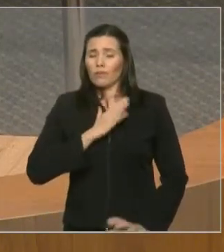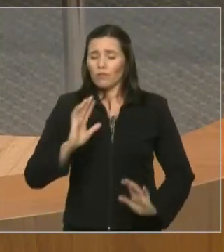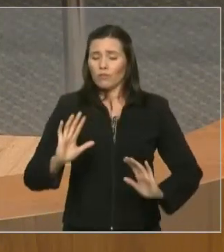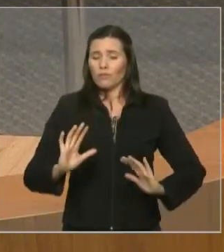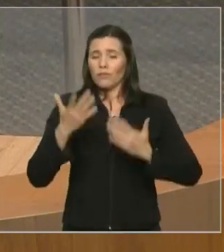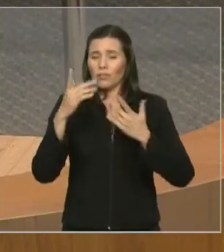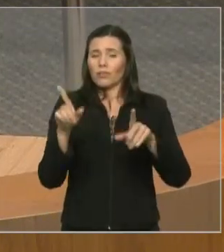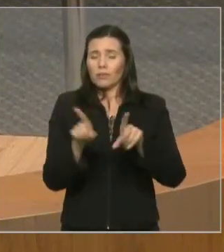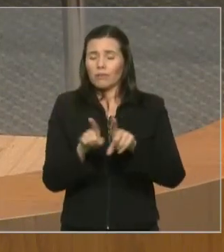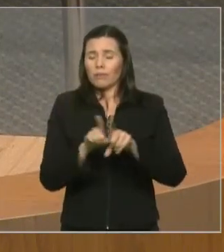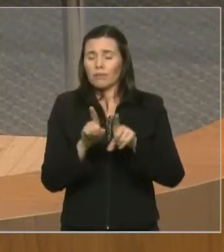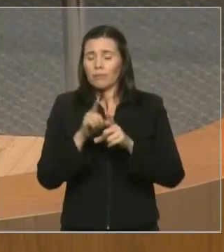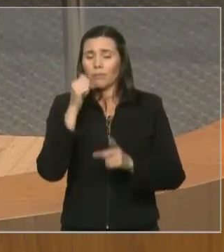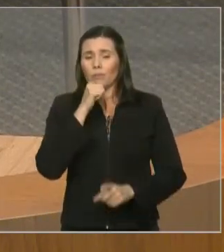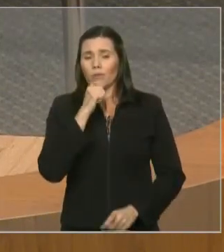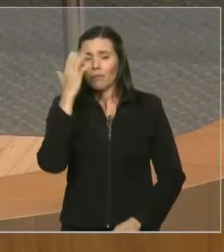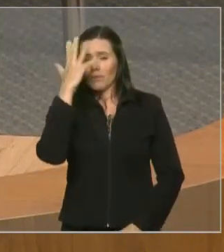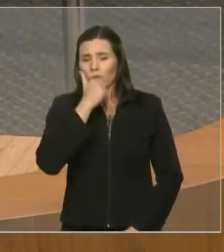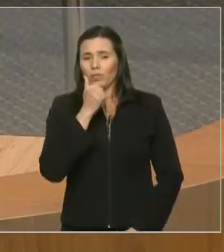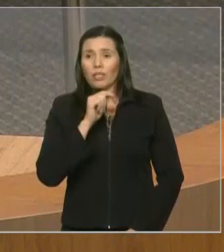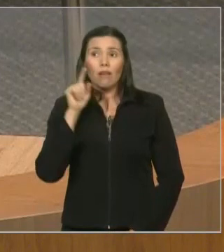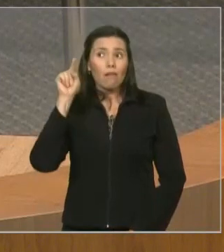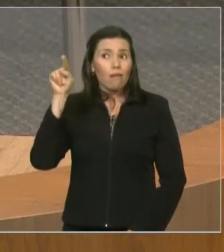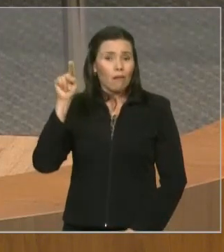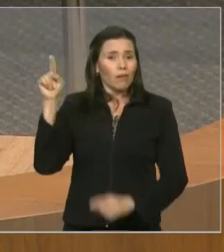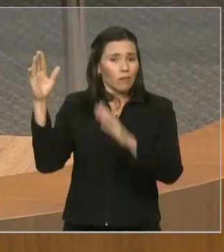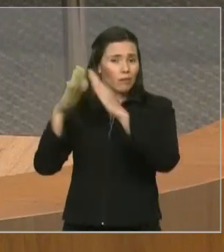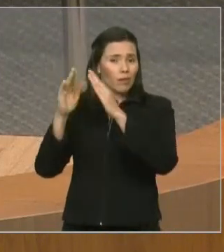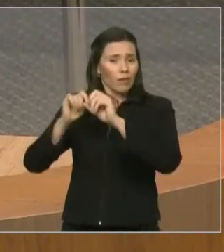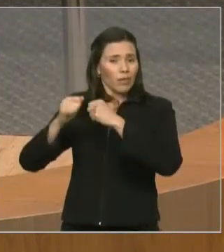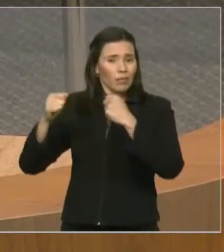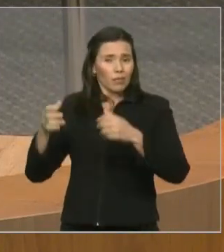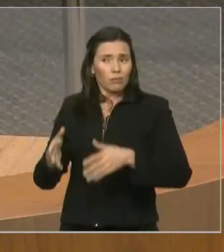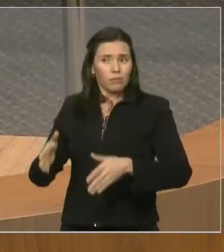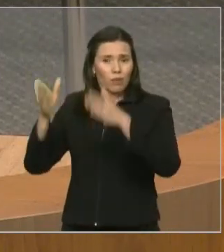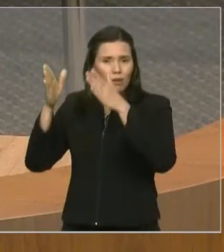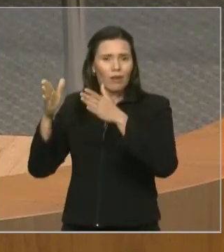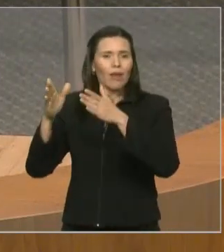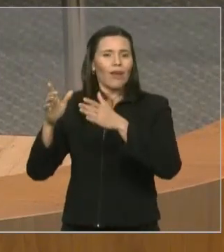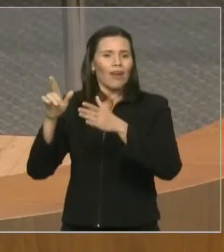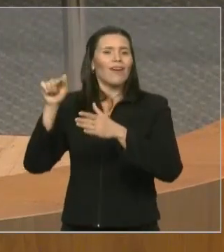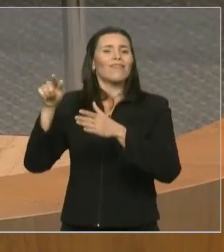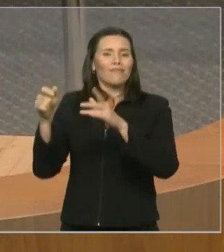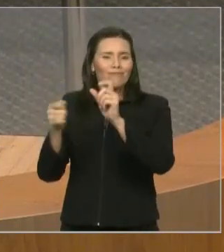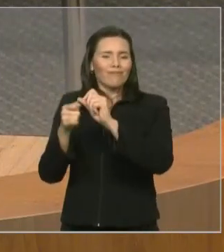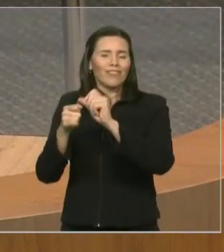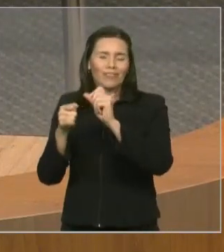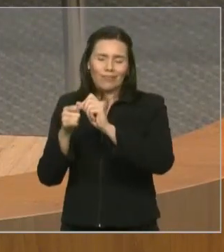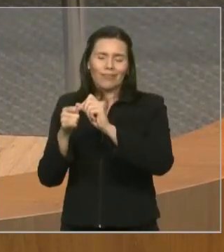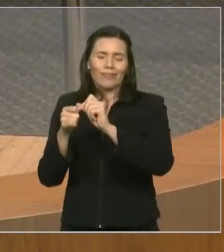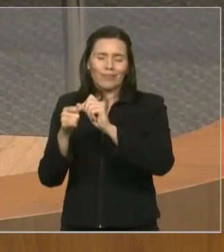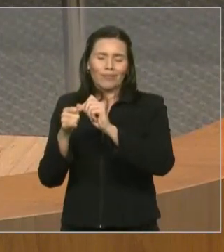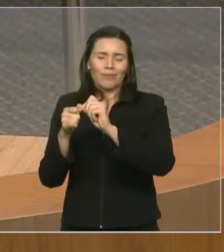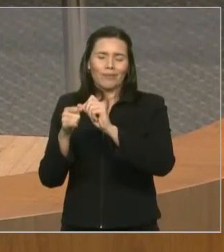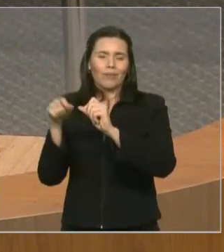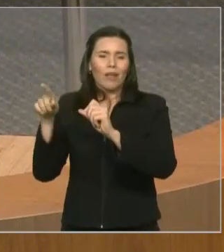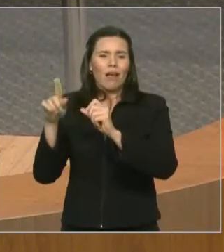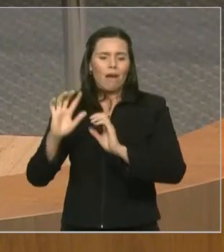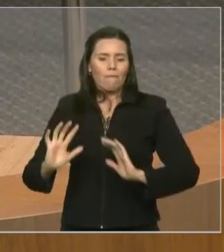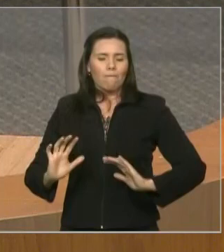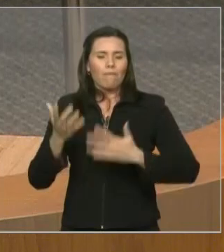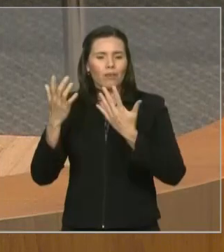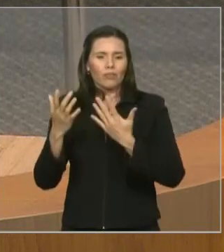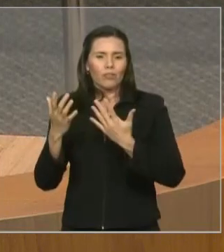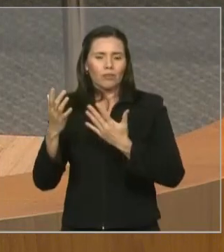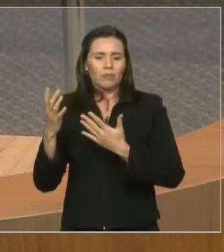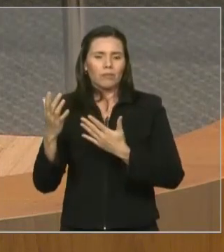faziam as grandes festas para agradar o Lord Cochrane. É um prédio histórico que está lá esquecido.